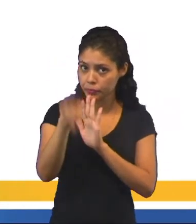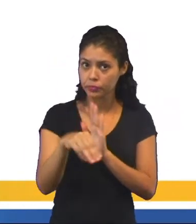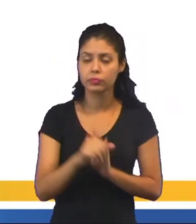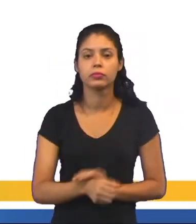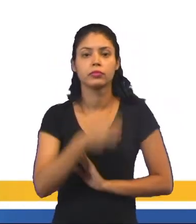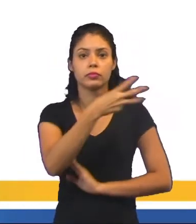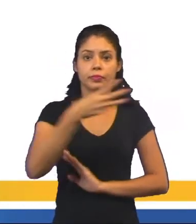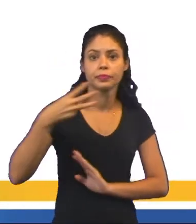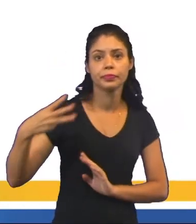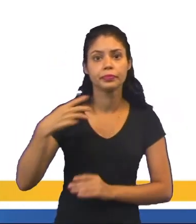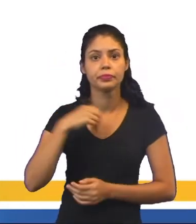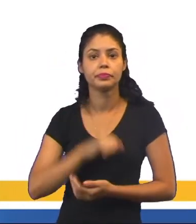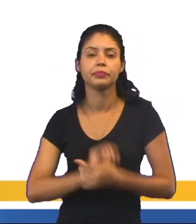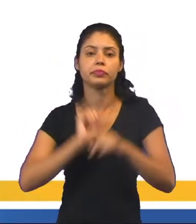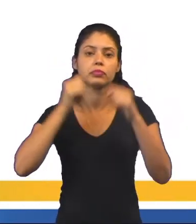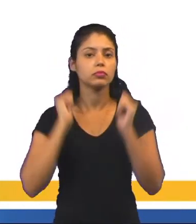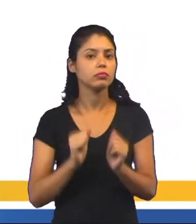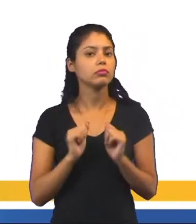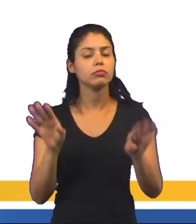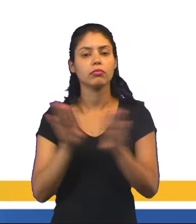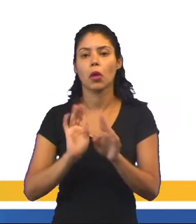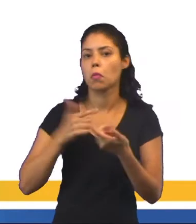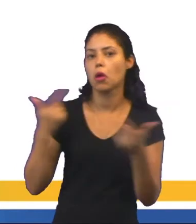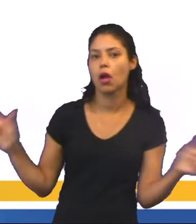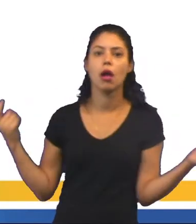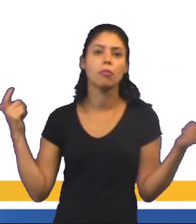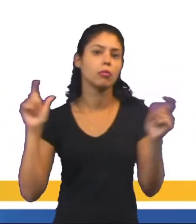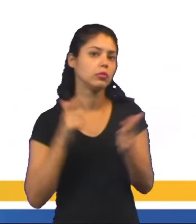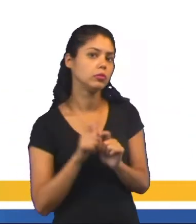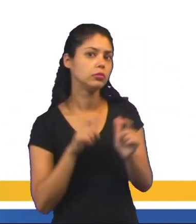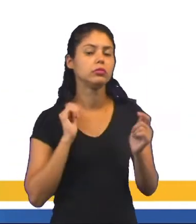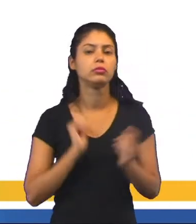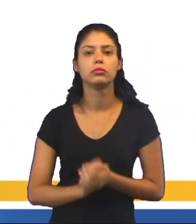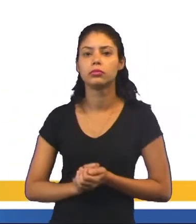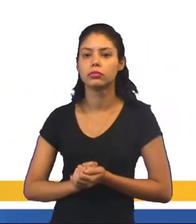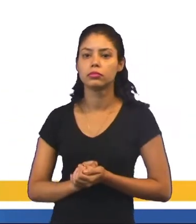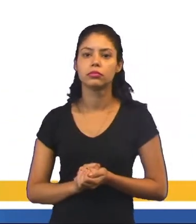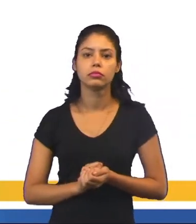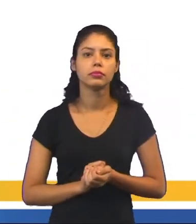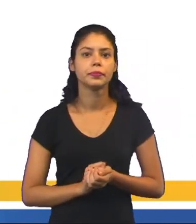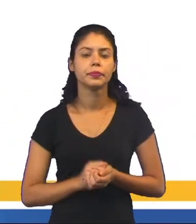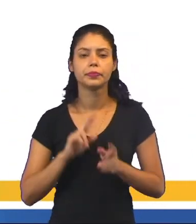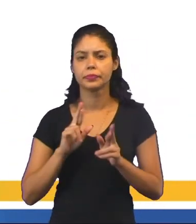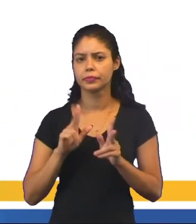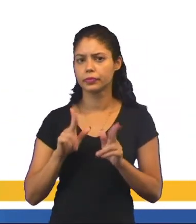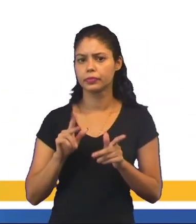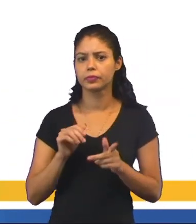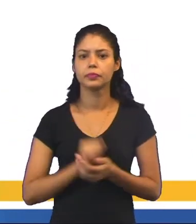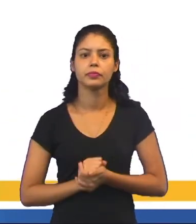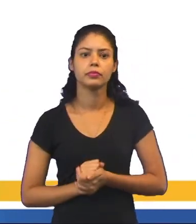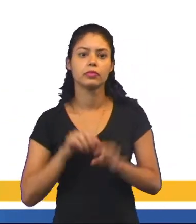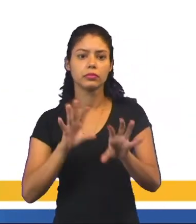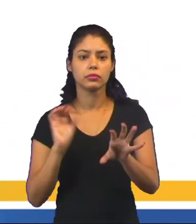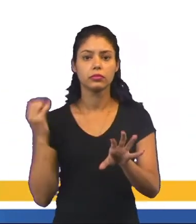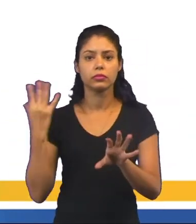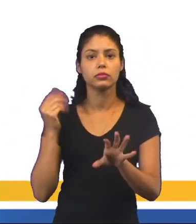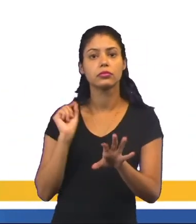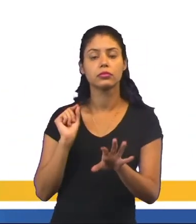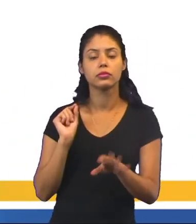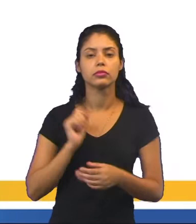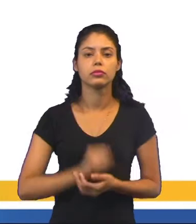3 por 3. Mas ela pode ser maior, pode ser menor, e isso diferencia muito. Então, nesse caso